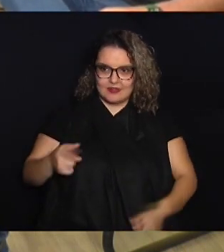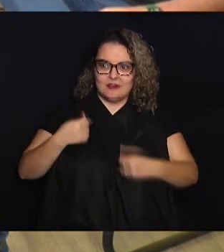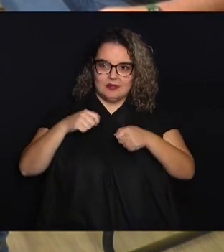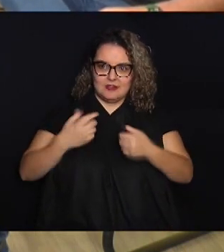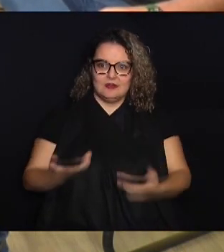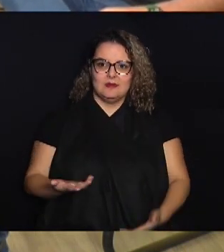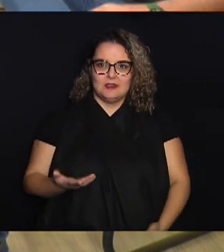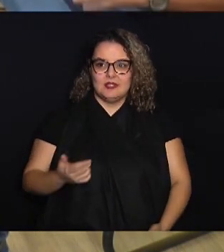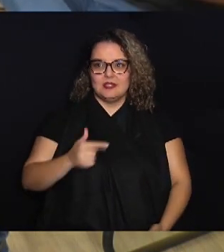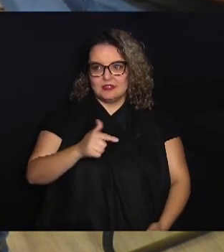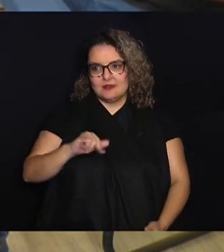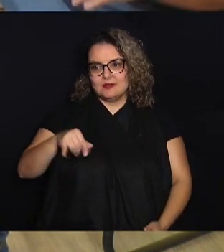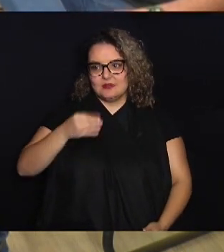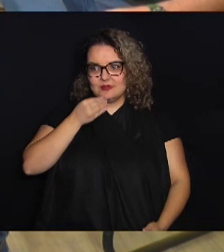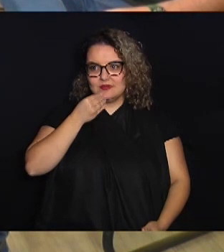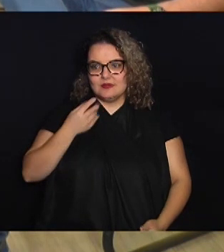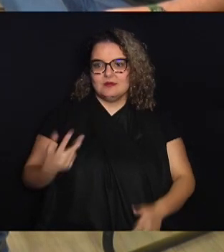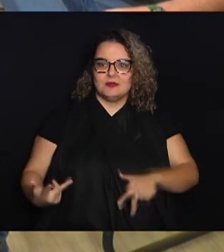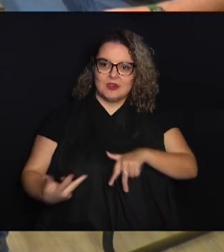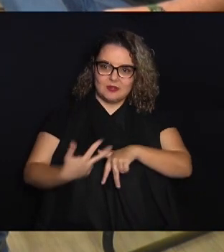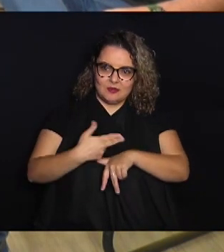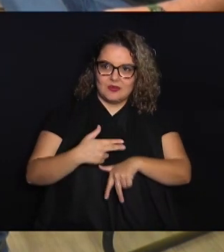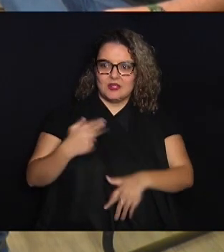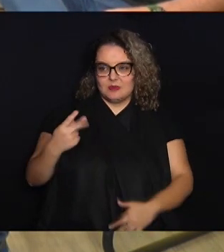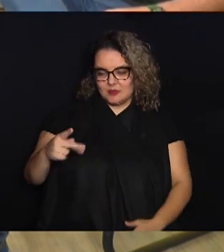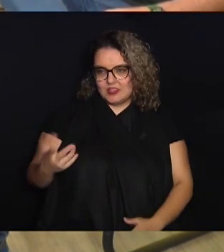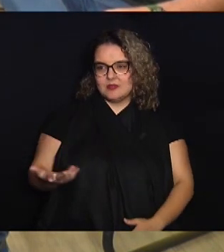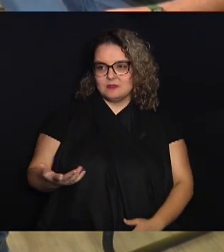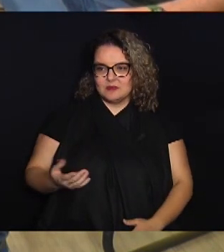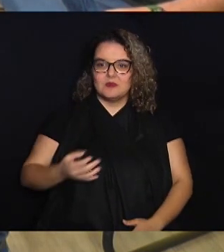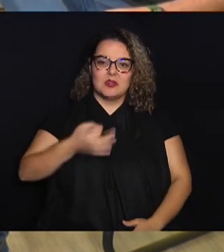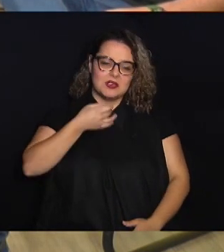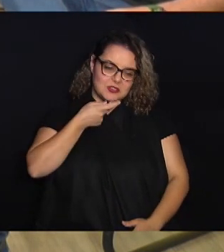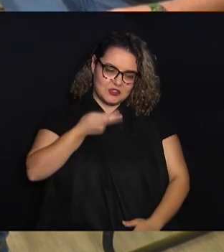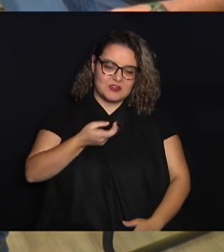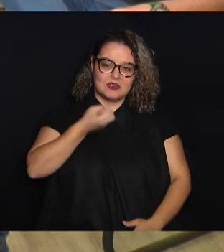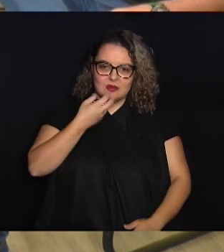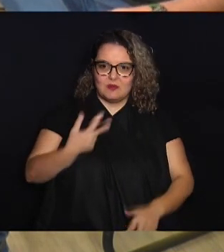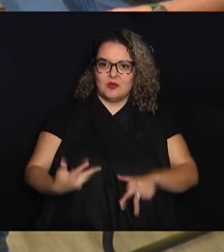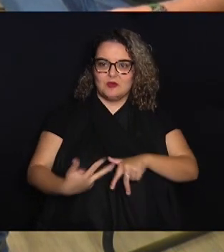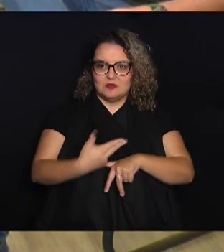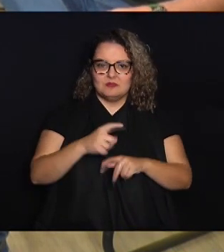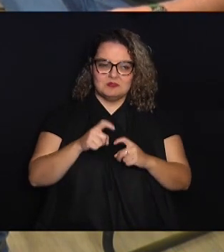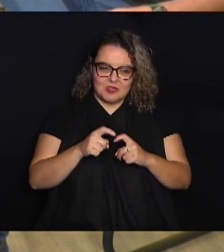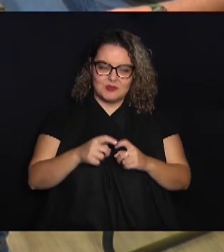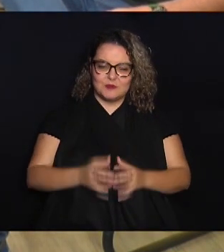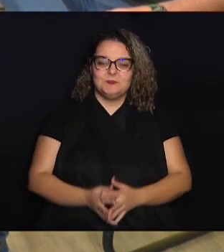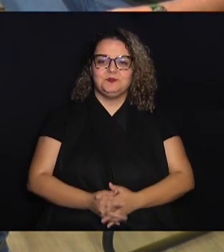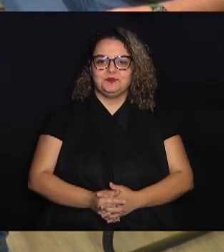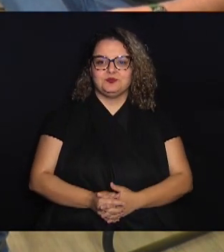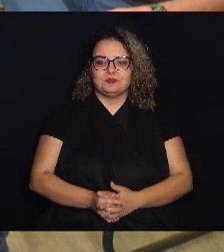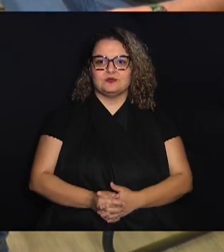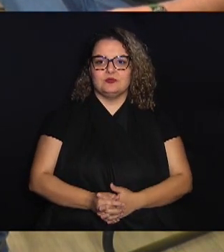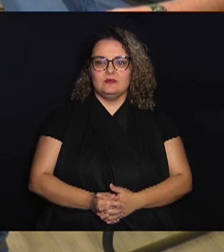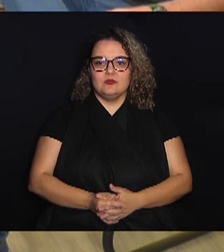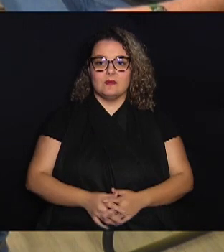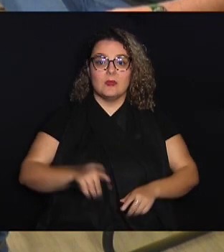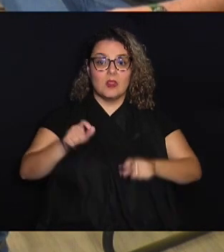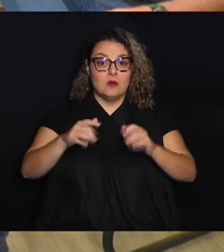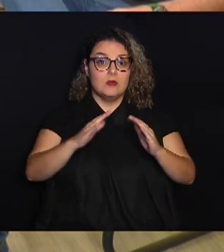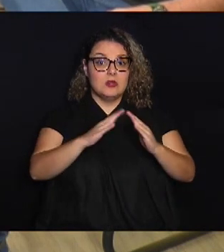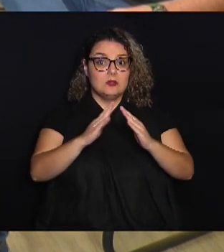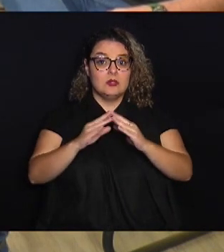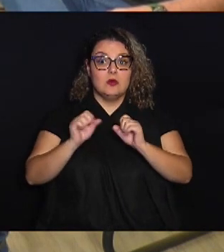a oportunidade de ser operado por ele, mas dizem que ele era muito bom cirurgião. Bom, vamos lá, pessoal, porque as pessoas em casa